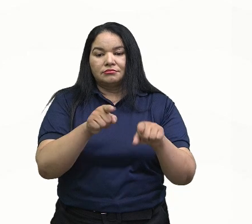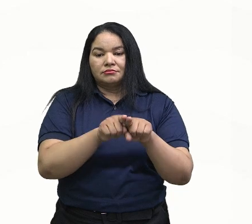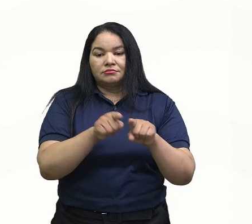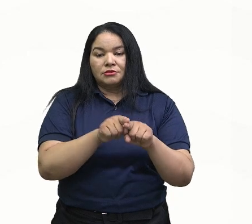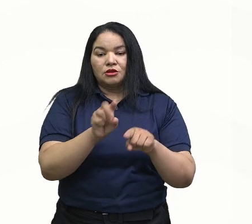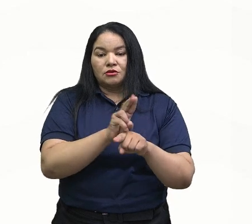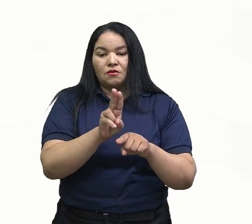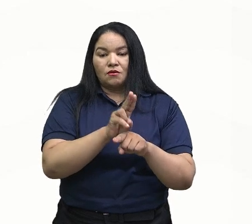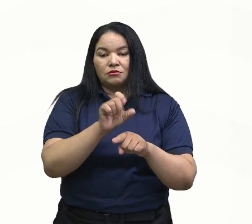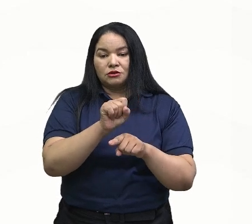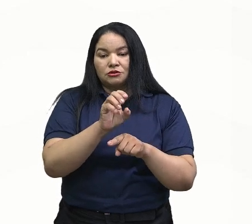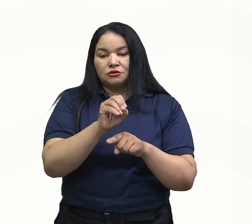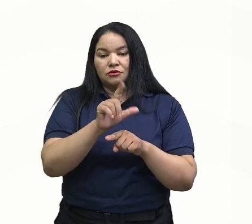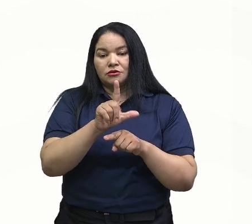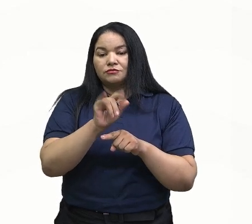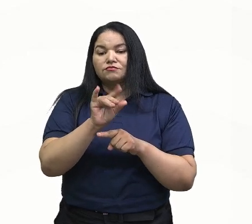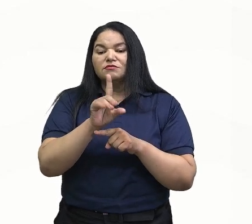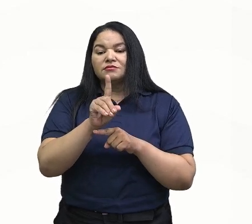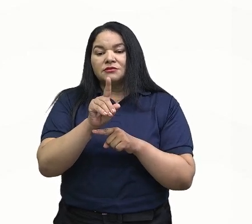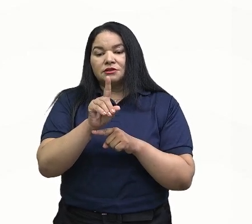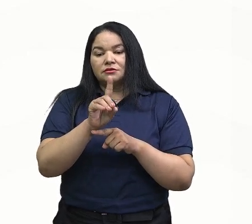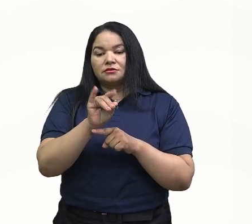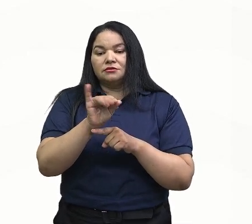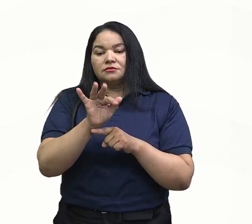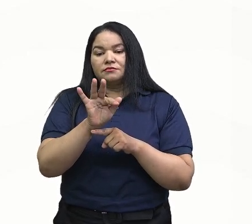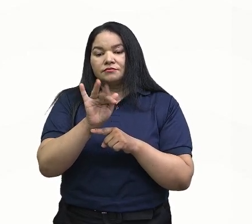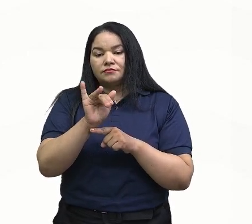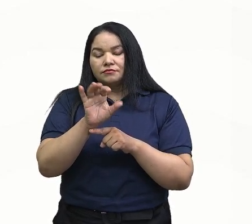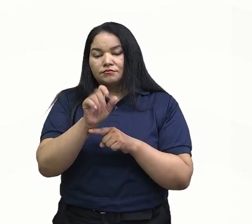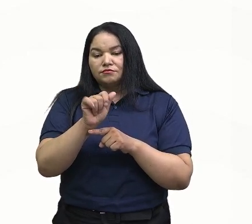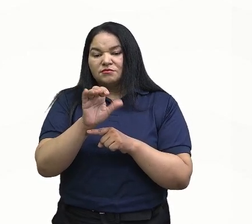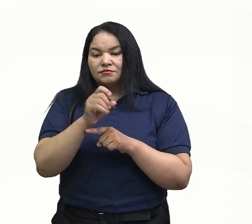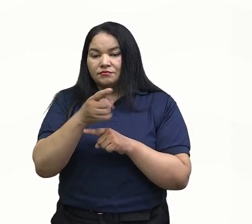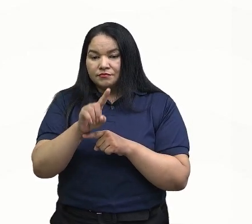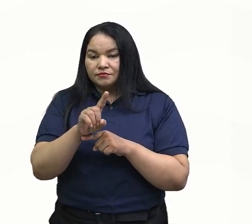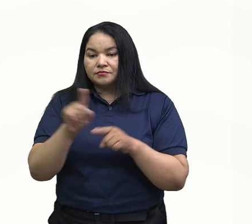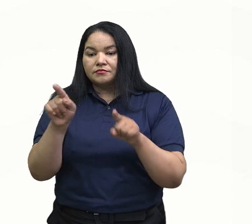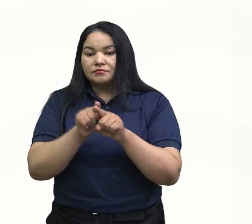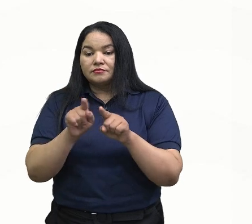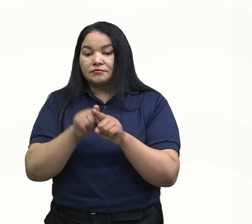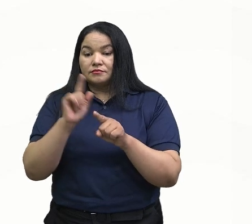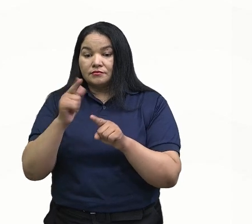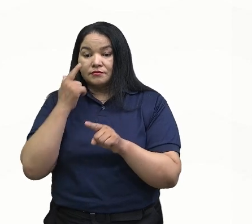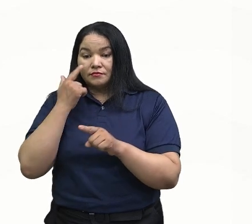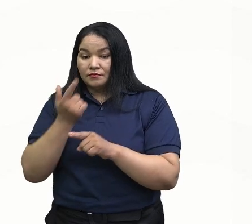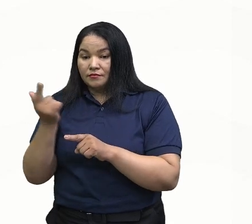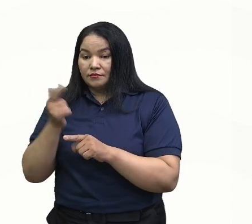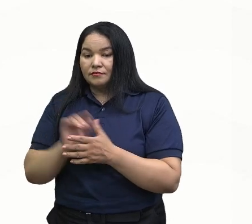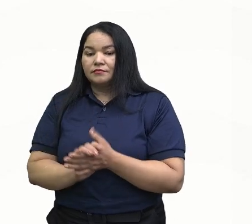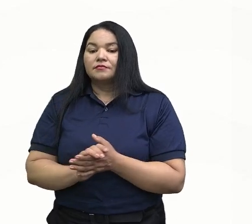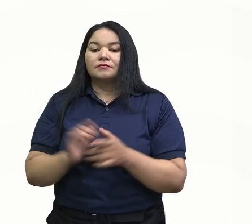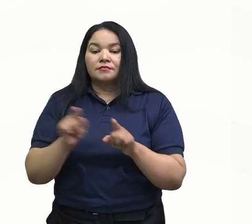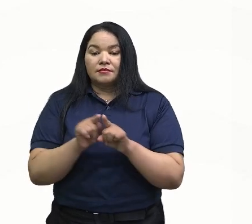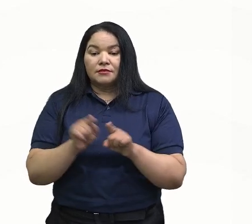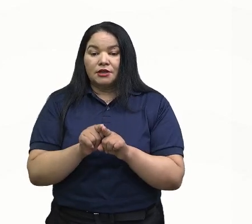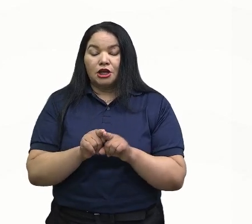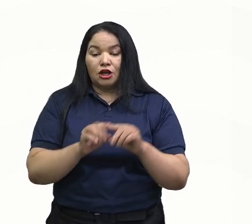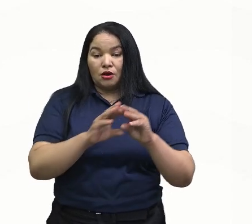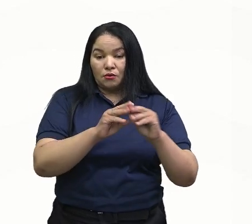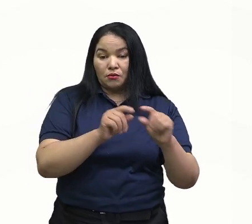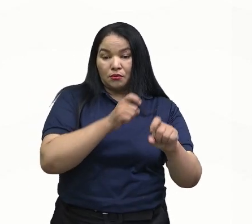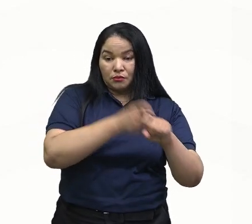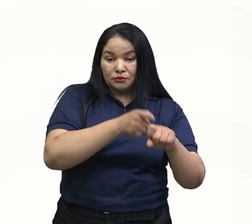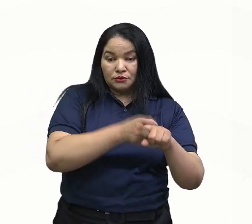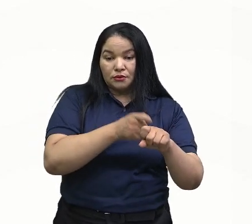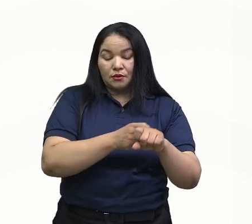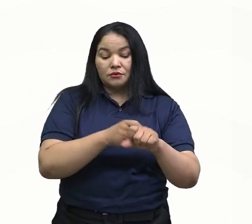líquido, nós temos sublimação. O contrário é dito da mesma forma, mas em